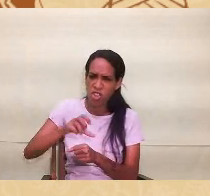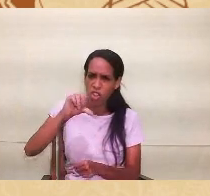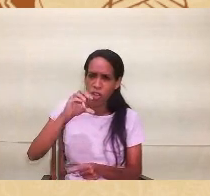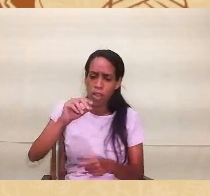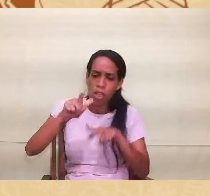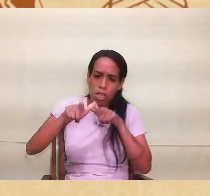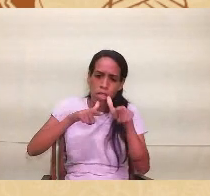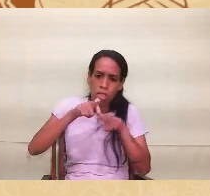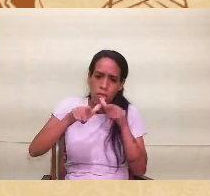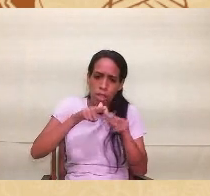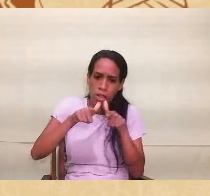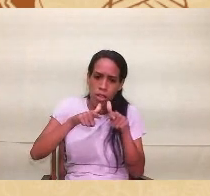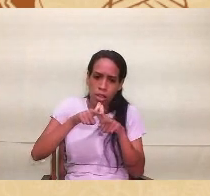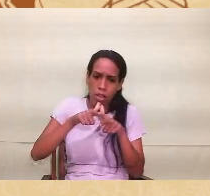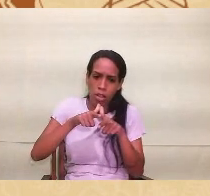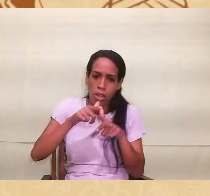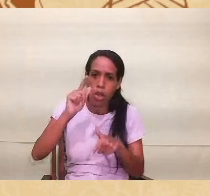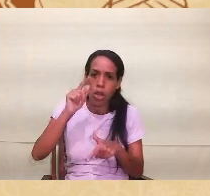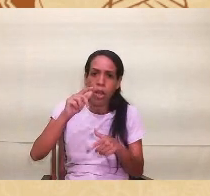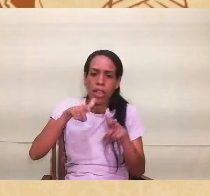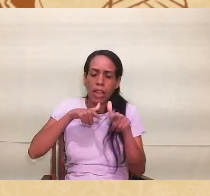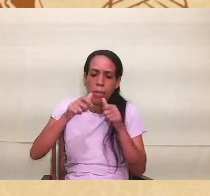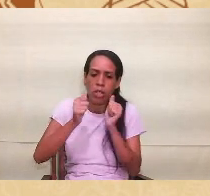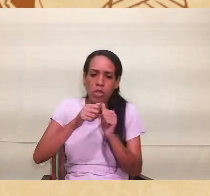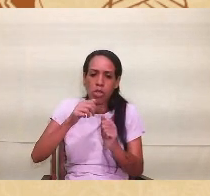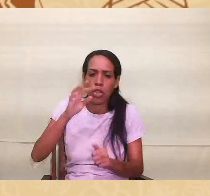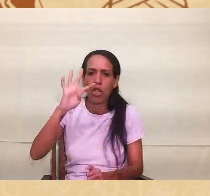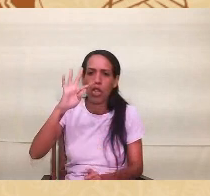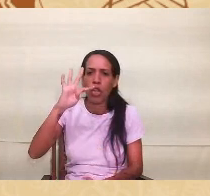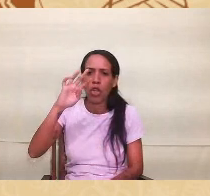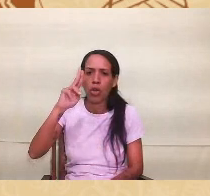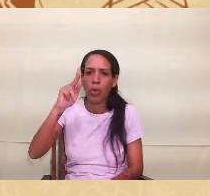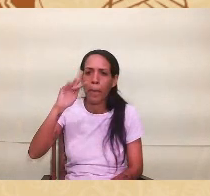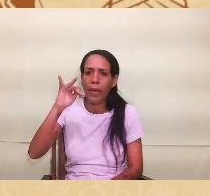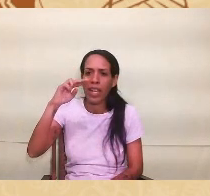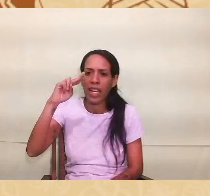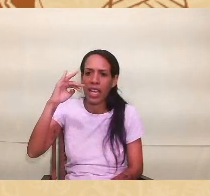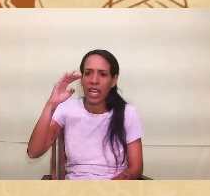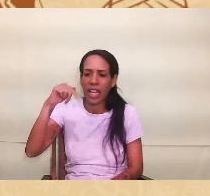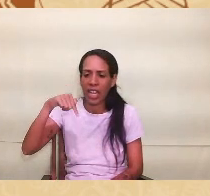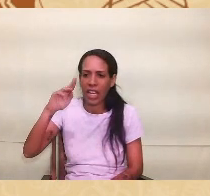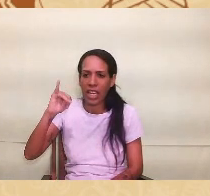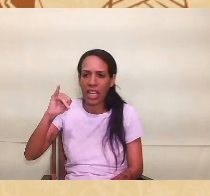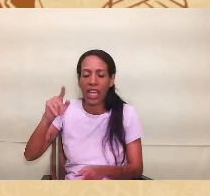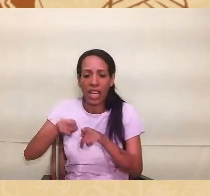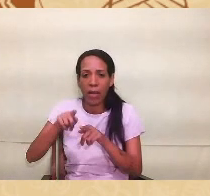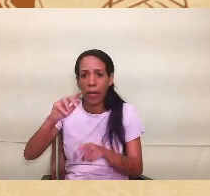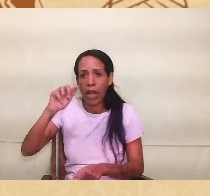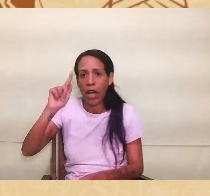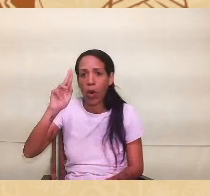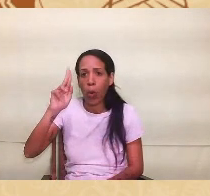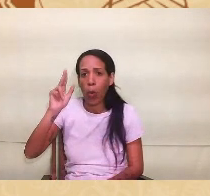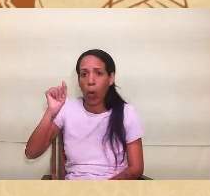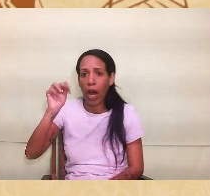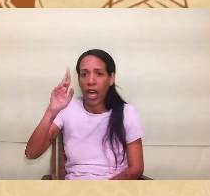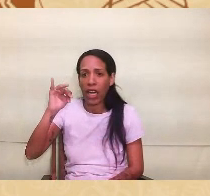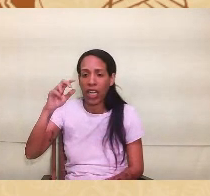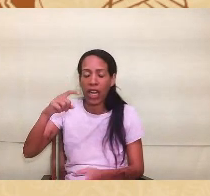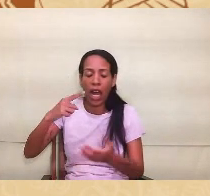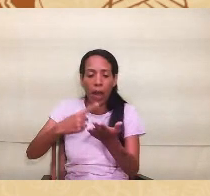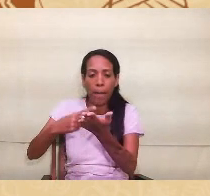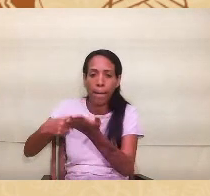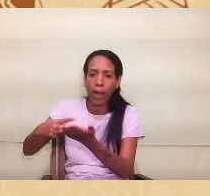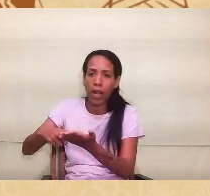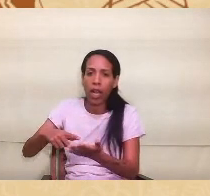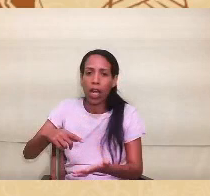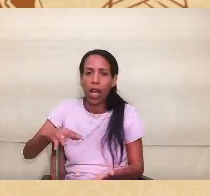trabalhar com o povo Guarani, com o povo Tupiniquim lá no Espírito Santo, na autodemarcação lá.